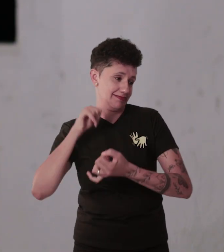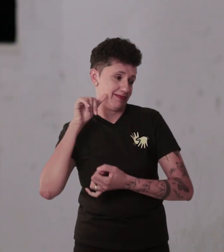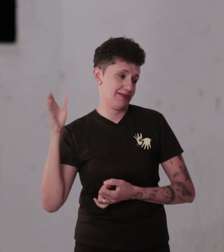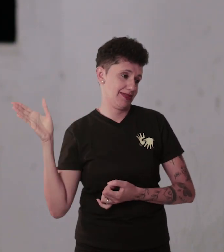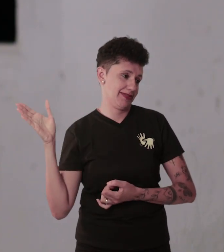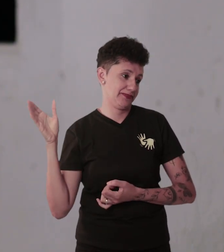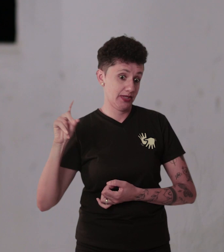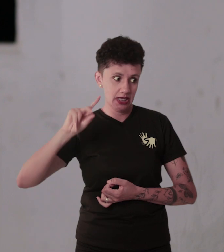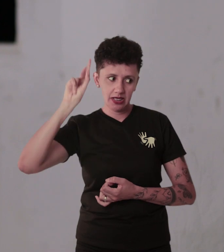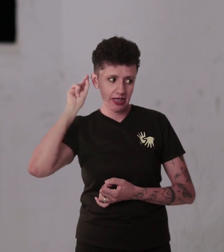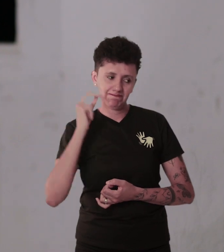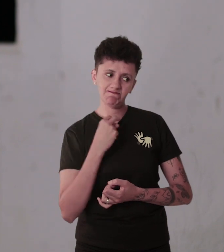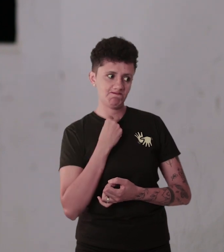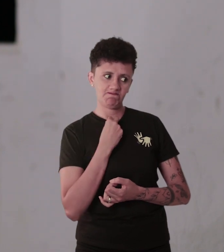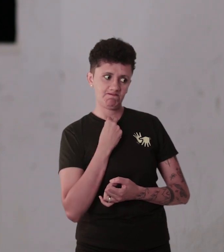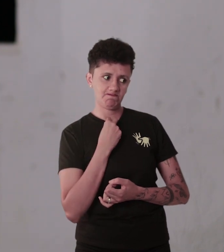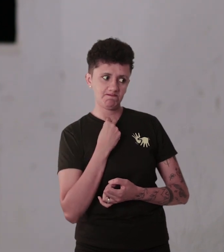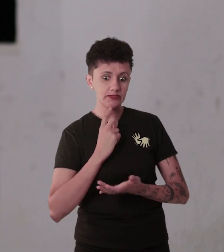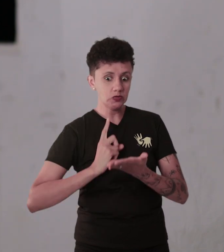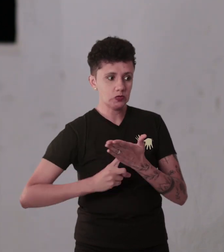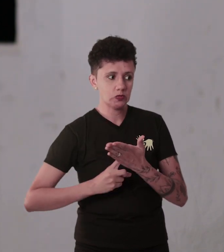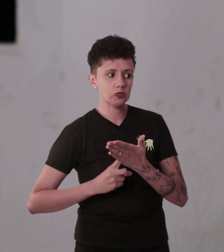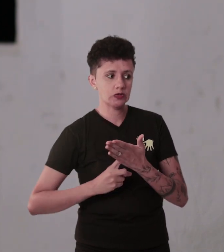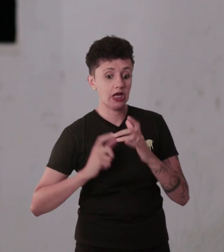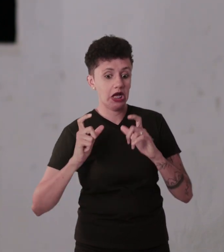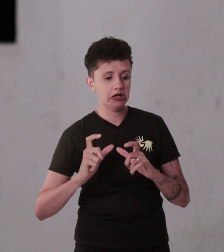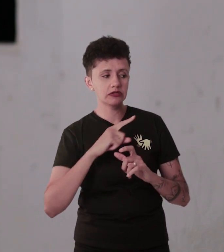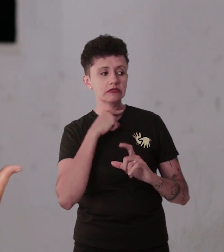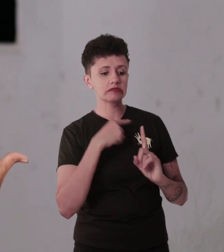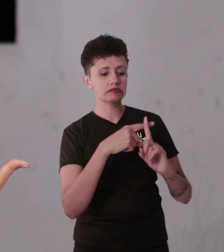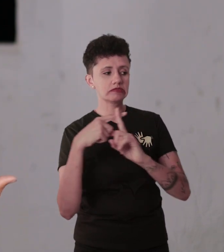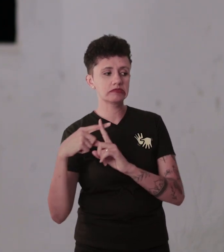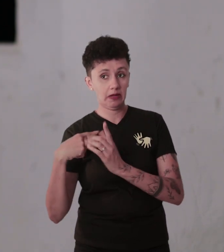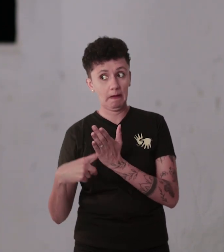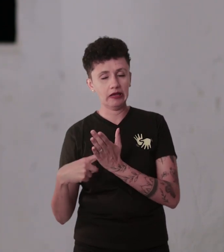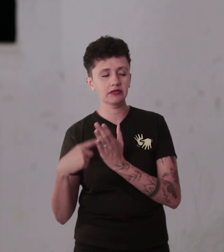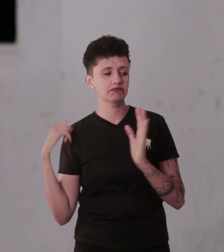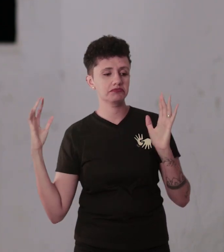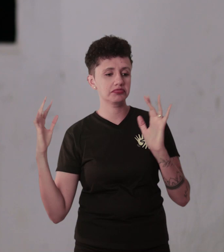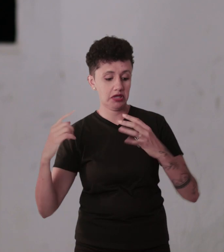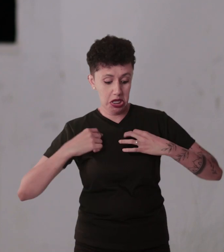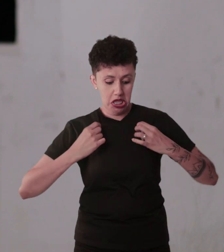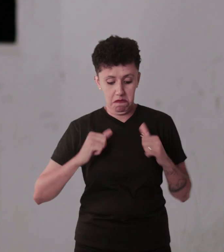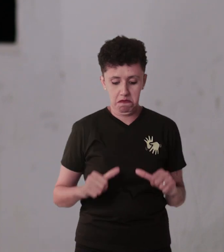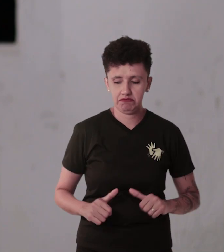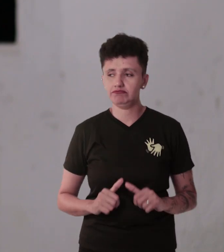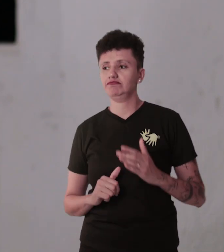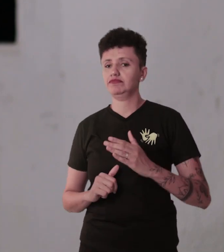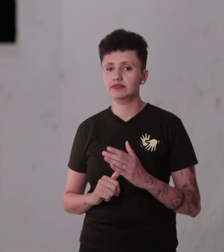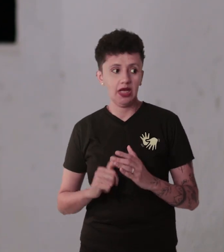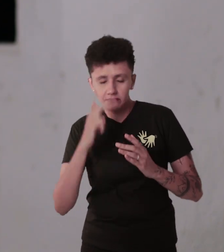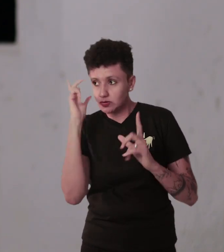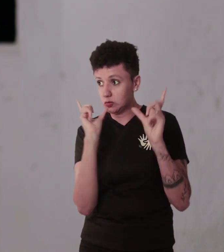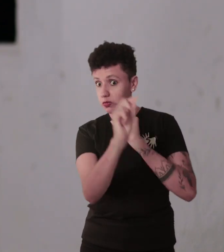fulana, e aí naquele tempo era muito difícil, então a gente marcava para ir no cemitério. Aí, quando eu me vestia de lobisomem, ninguém saía na rua, e pronto, eu estava ali com